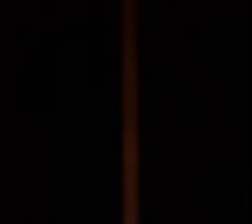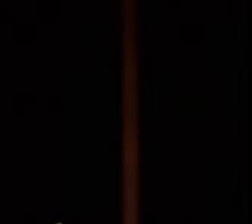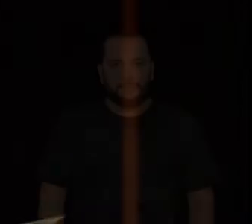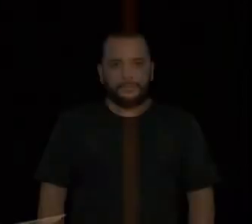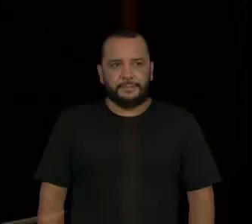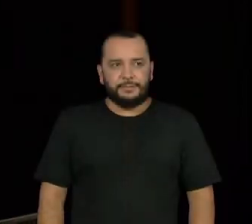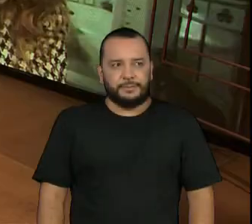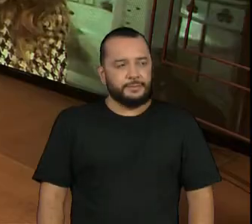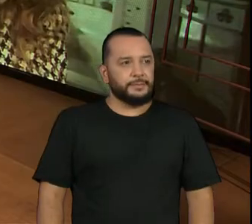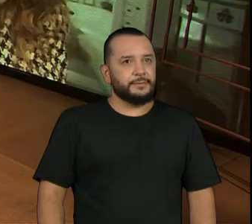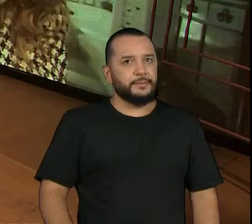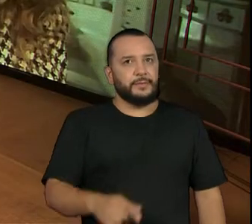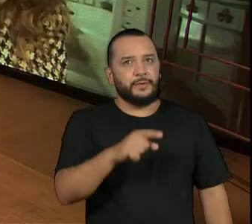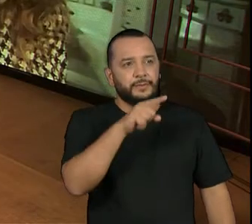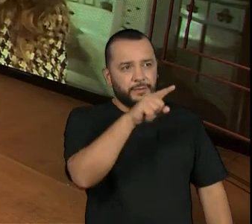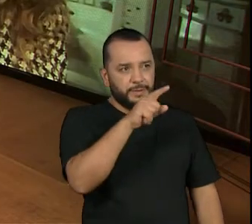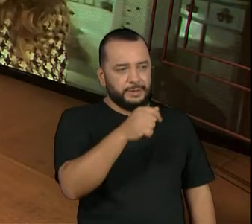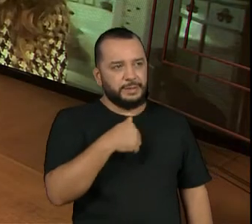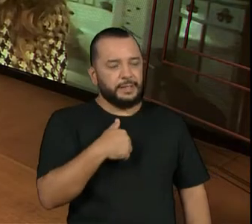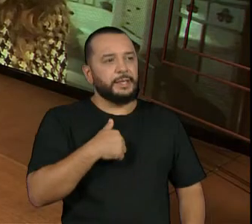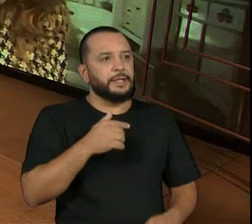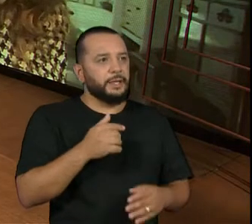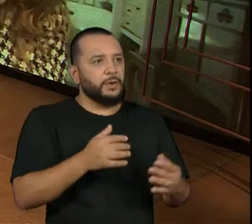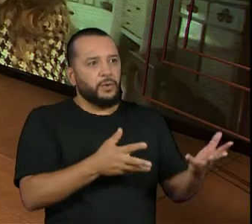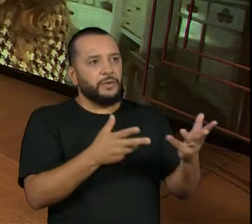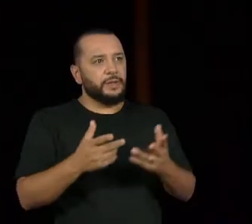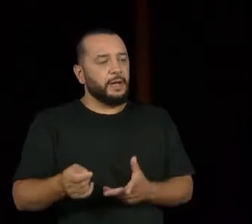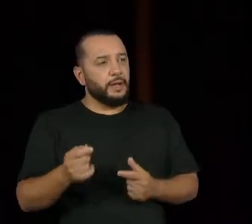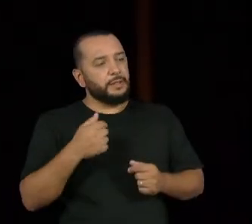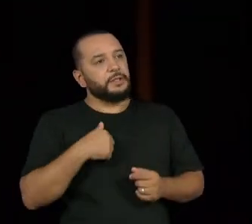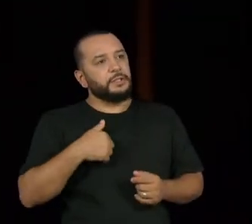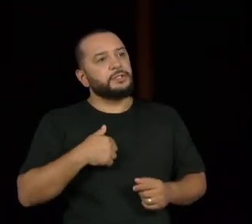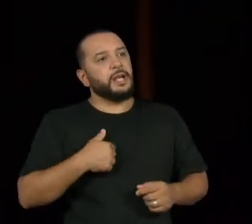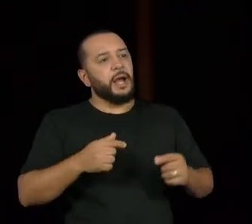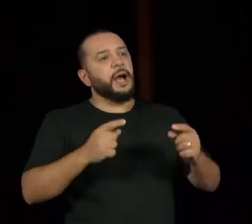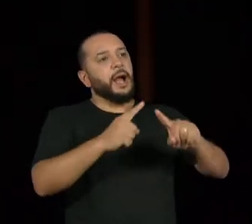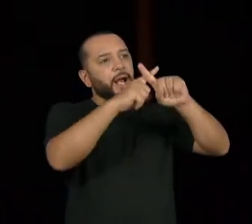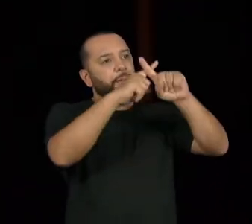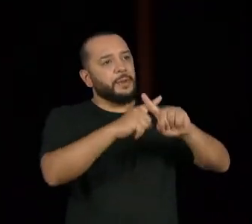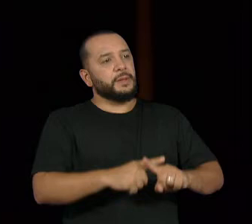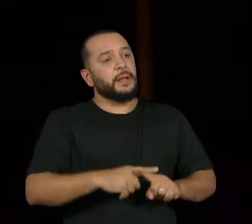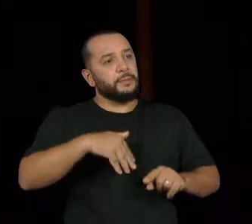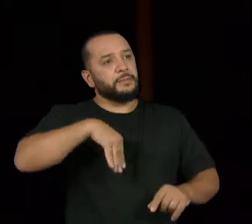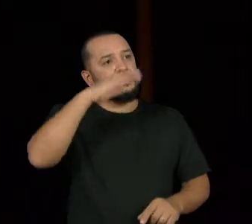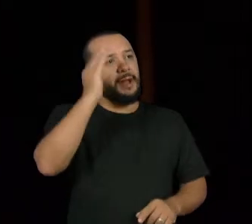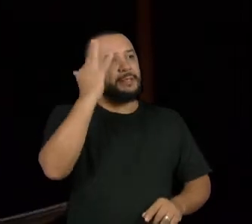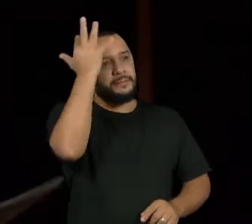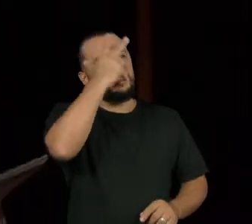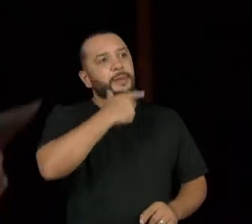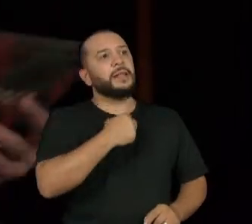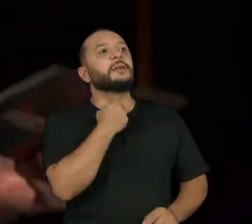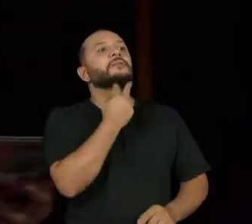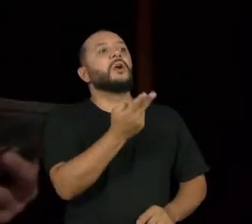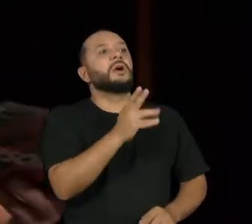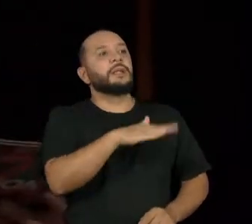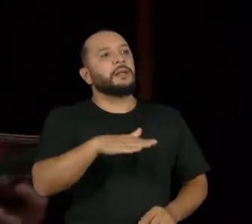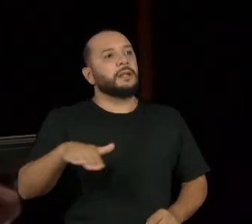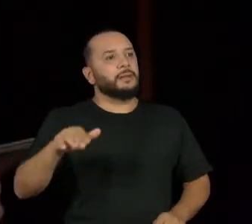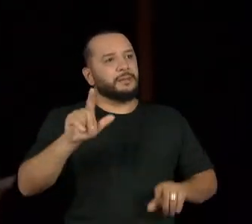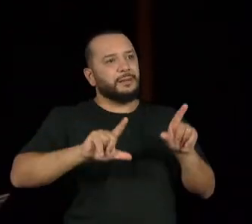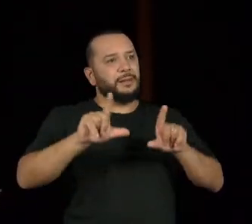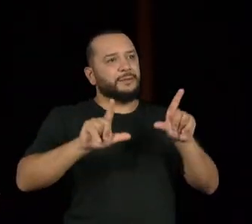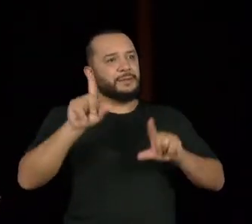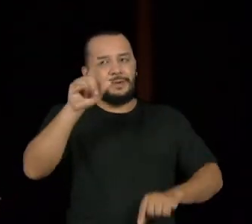Você foi convidada para participar do concurso A Mais Bela Voz Infantil na TV Rio. Como é que surgiu